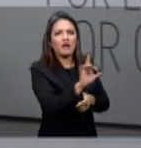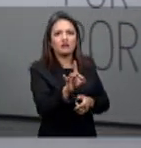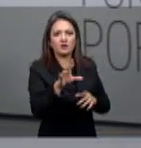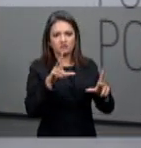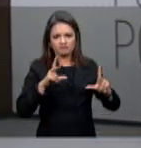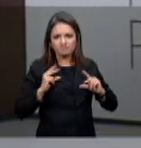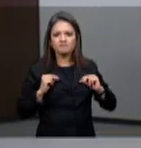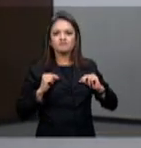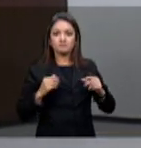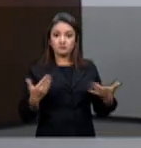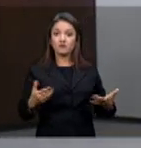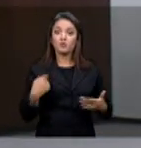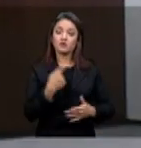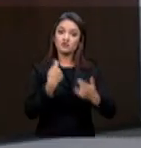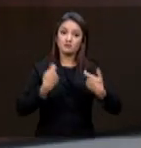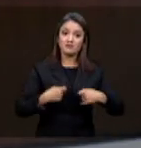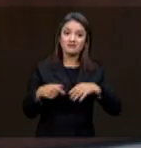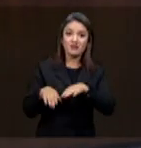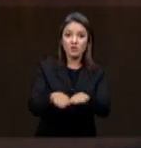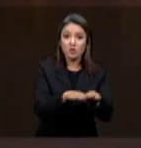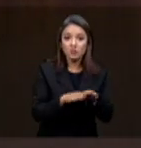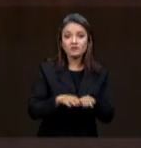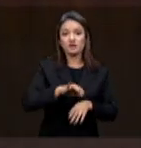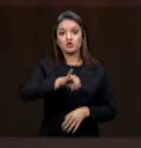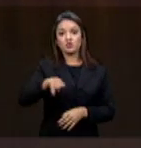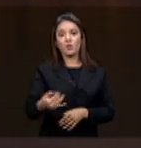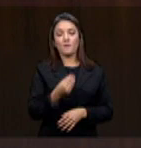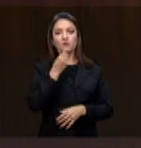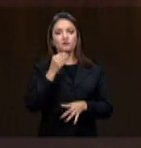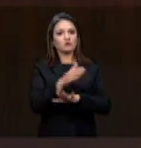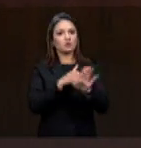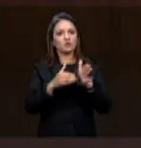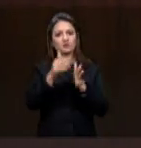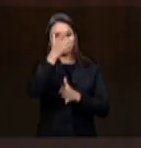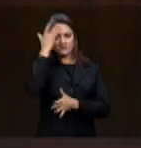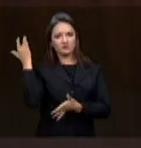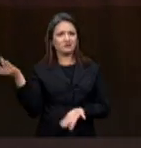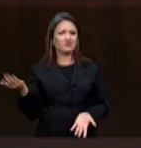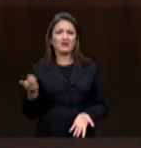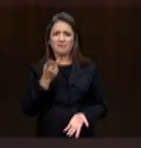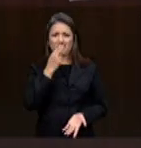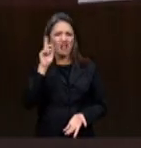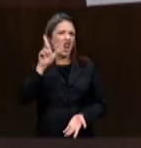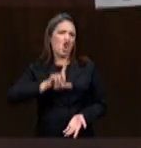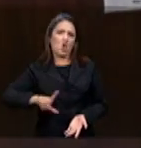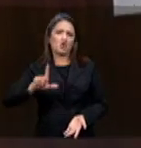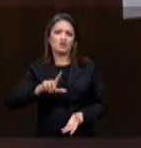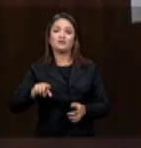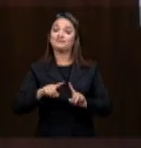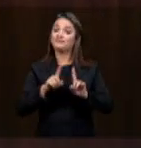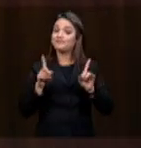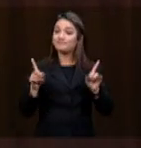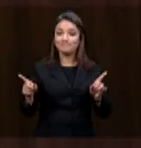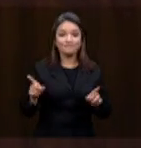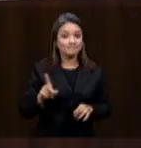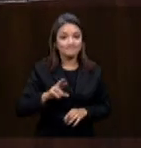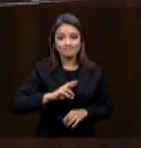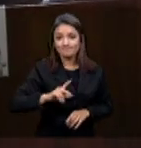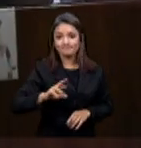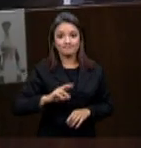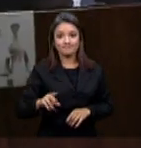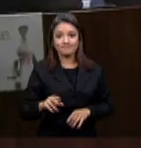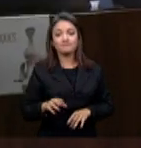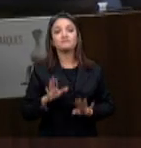propiciar da igualdade de oportunidades a todos os parece uma coisa óbvia né mas tá longe do seu Óbvio e às vezes maior